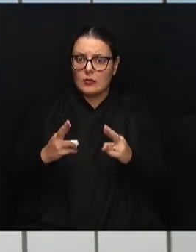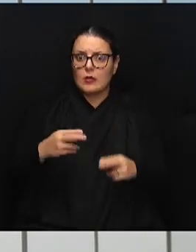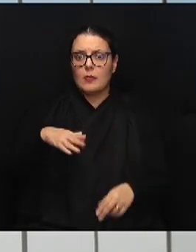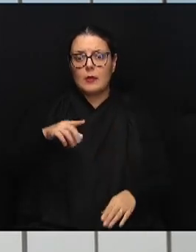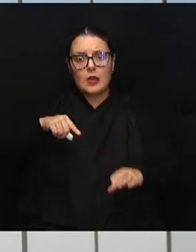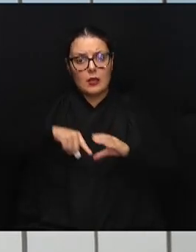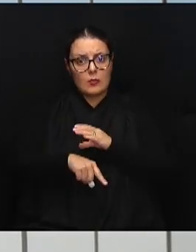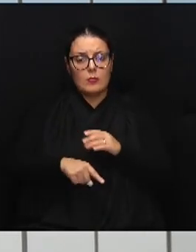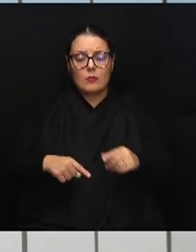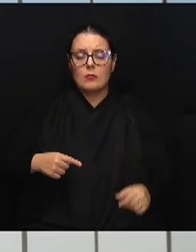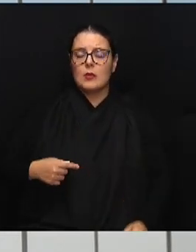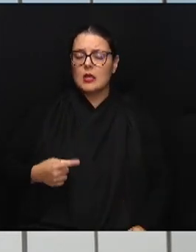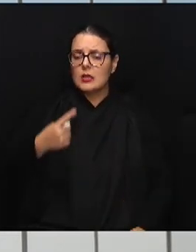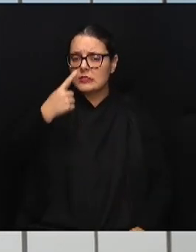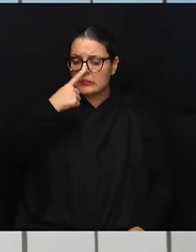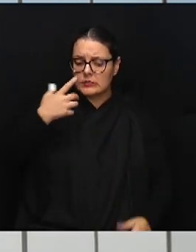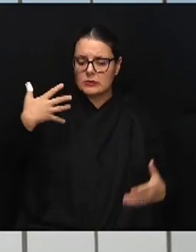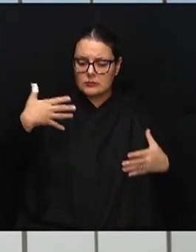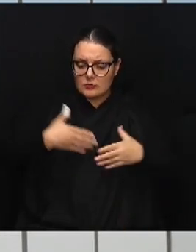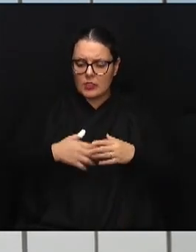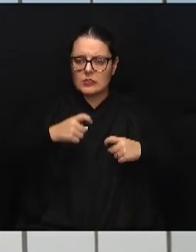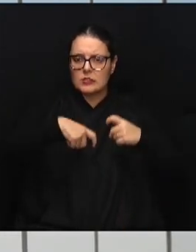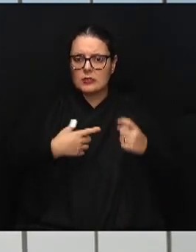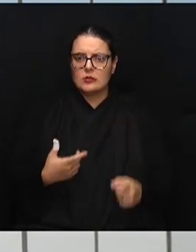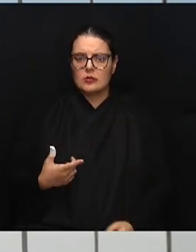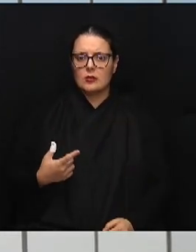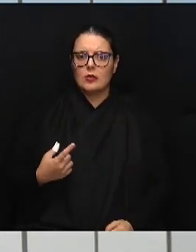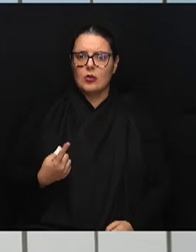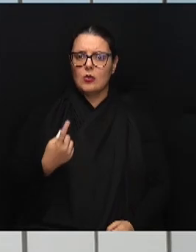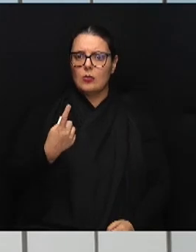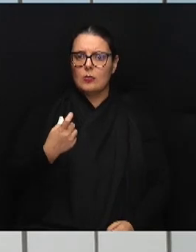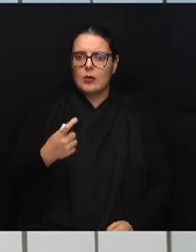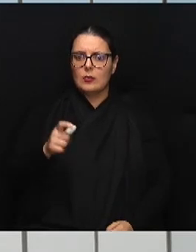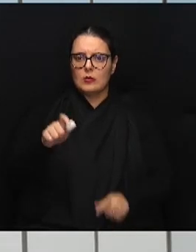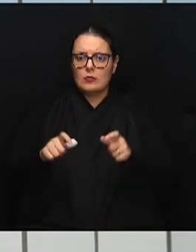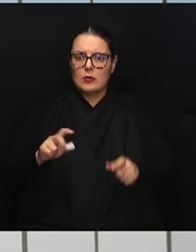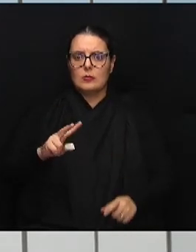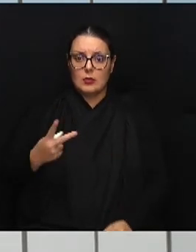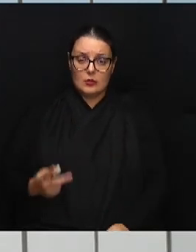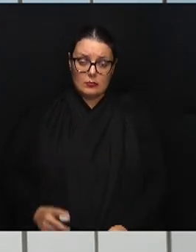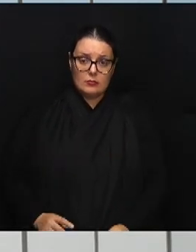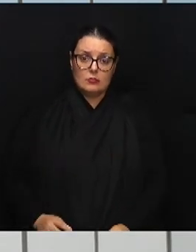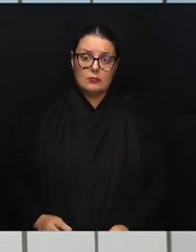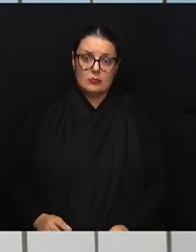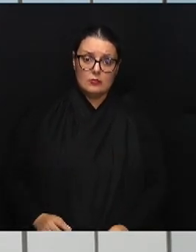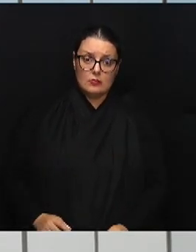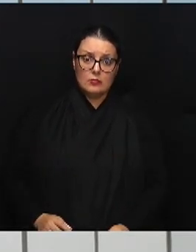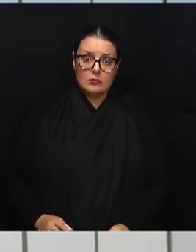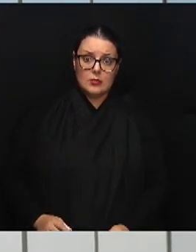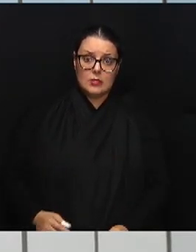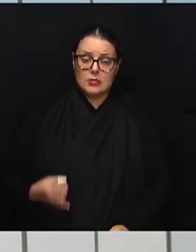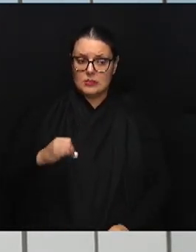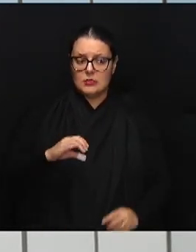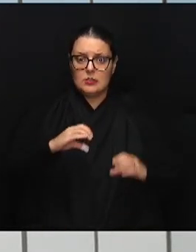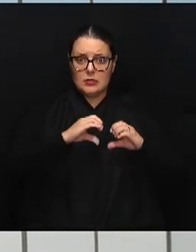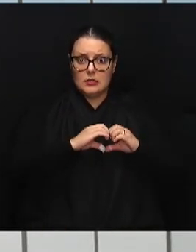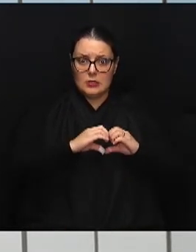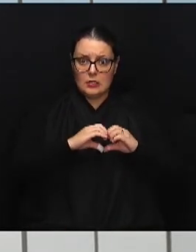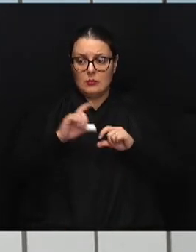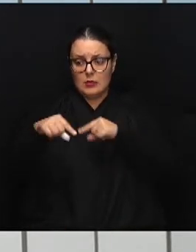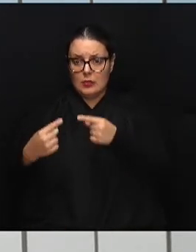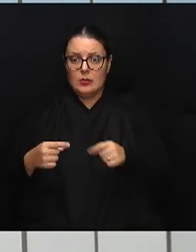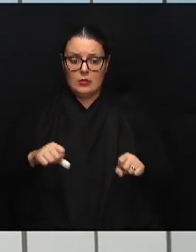profunda, mais íntima, afetiva e sexual, eu só posso amar uma pessoa por vez? E se eu amar outra, eu tenho que romper com